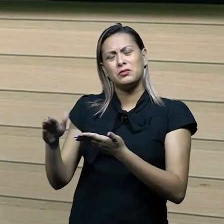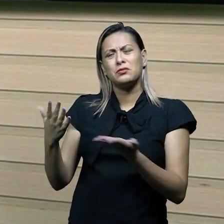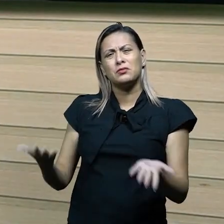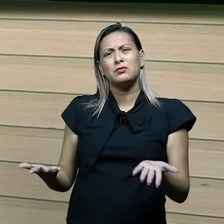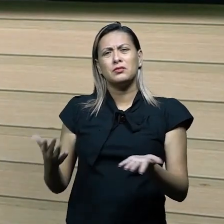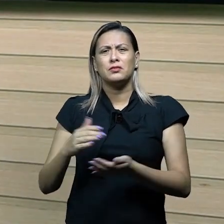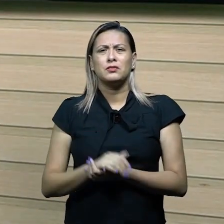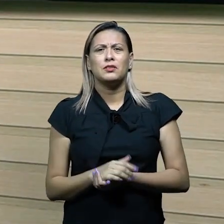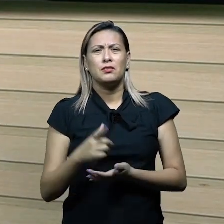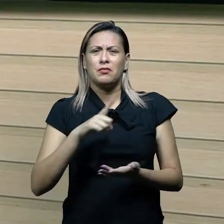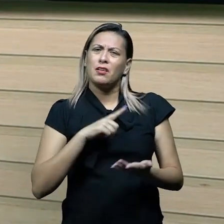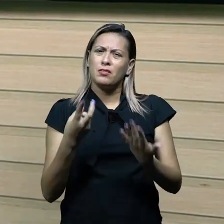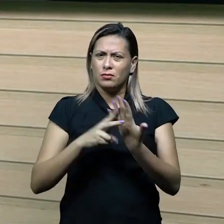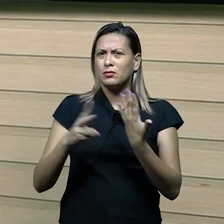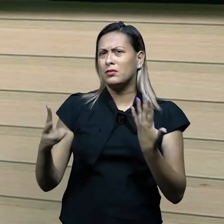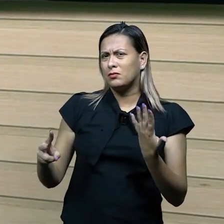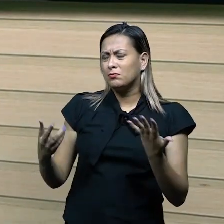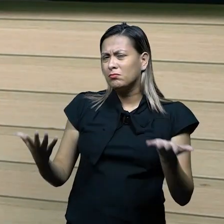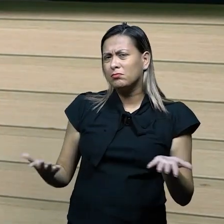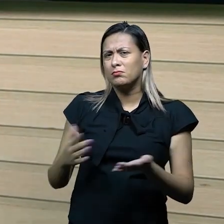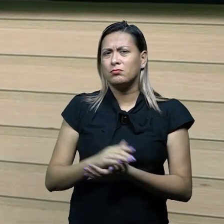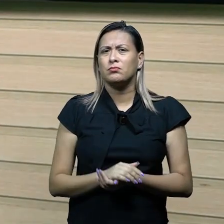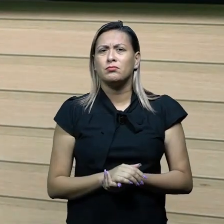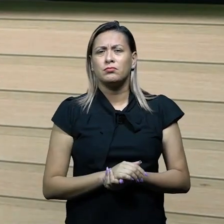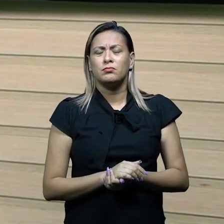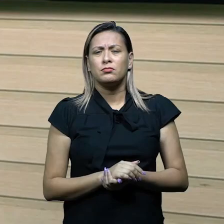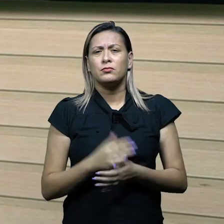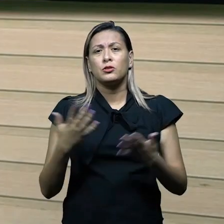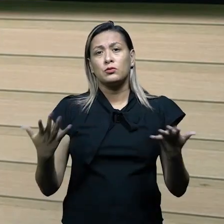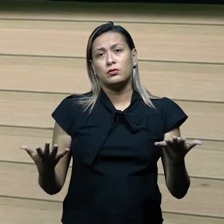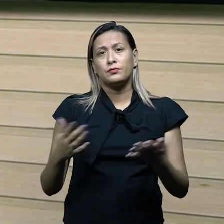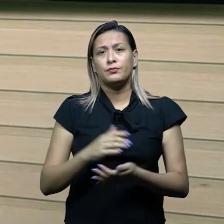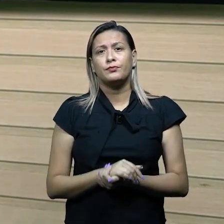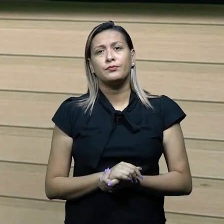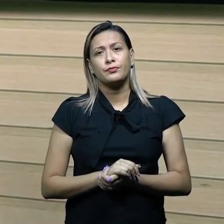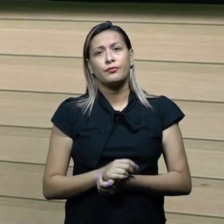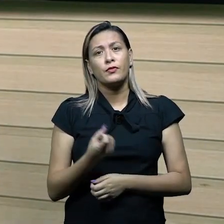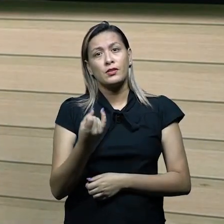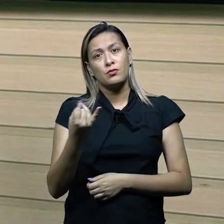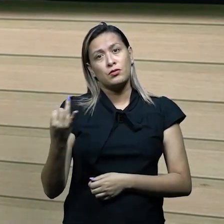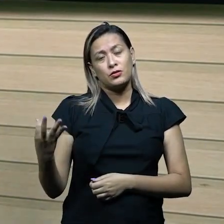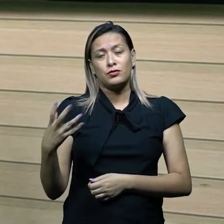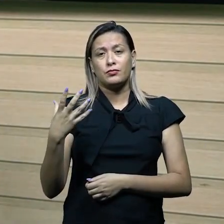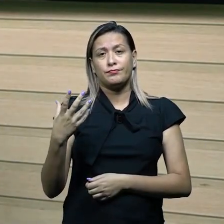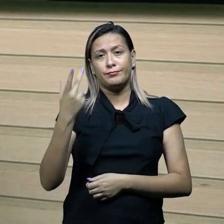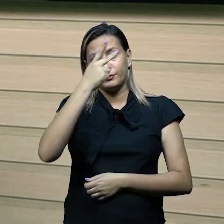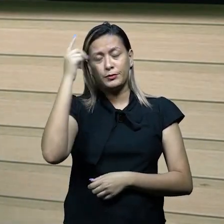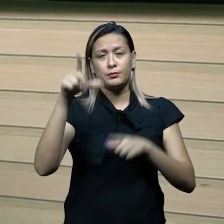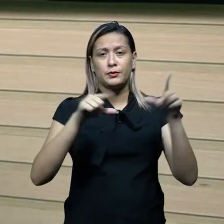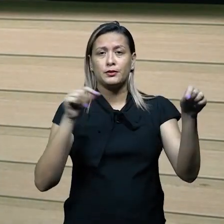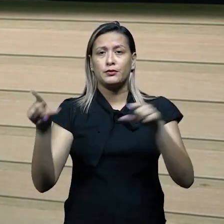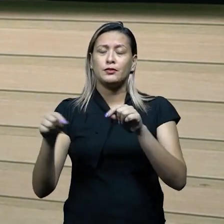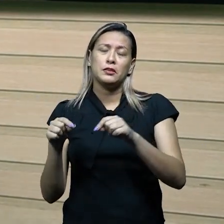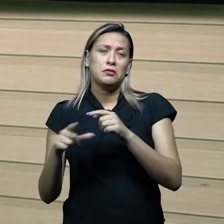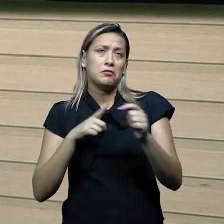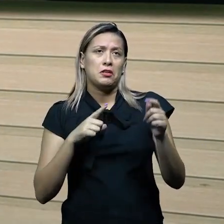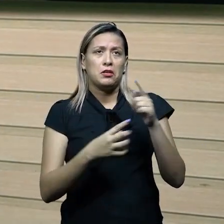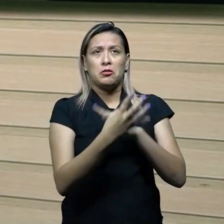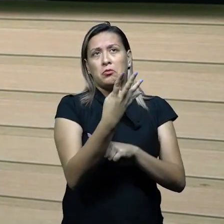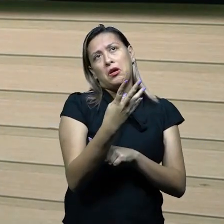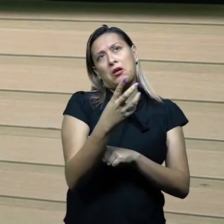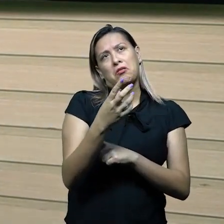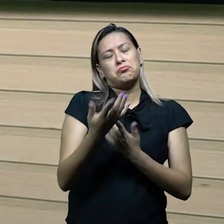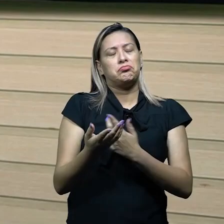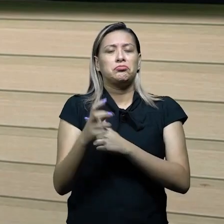algumas desvantagens. Primeira desvantagem, o número de opções é reduzido. Eu vou ter 4, 5,